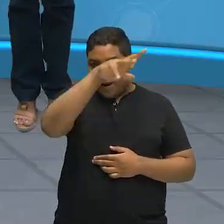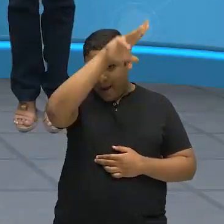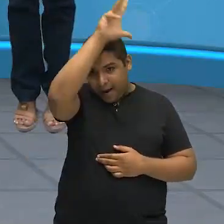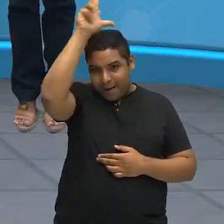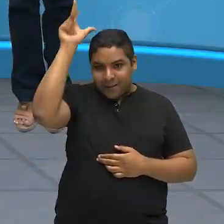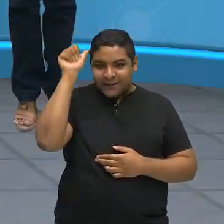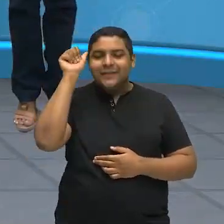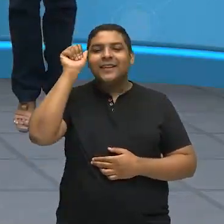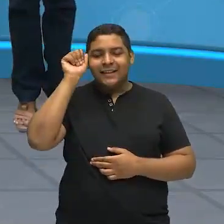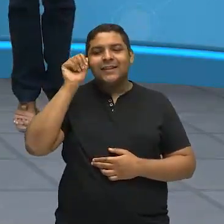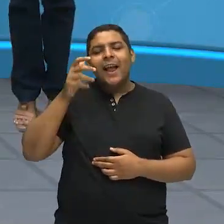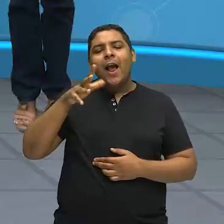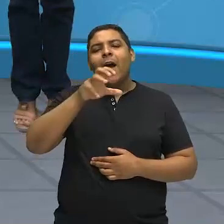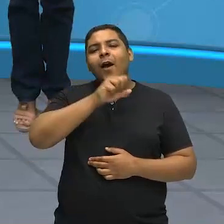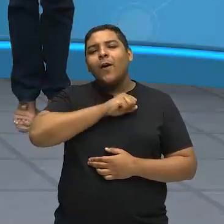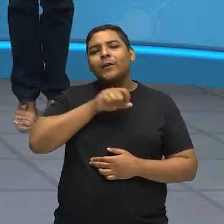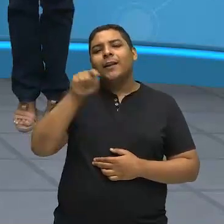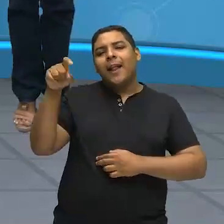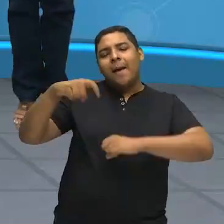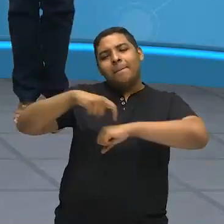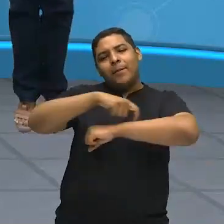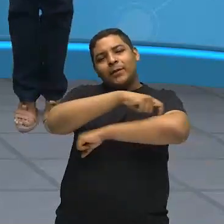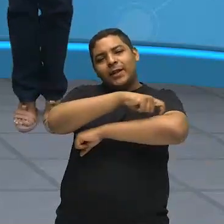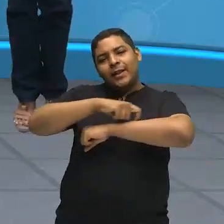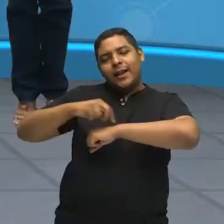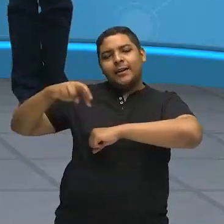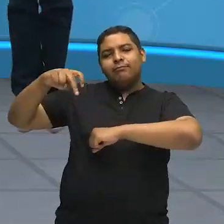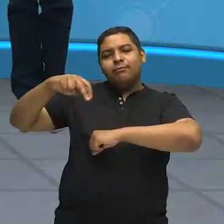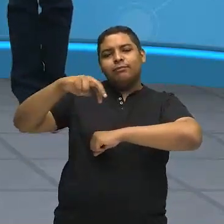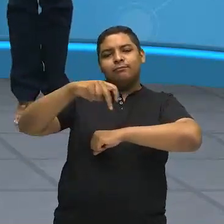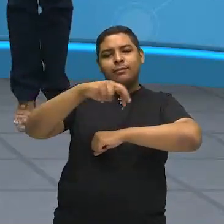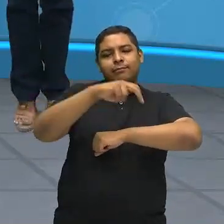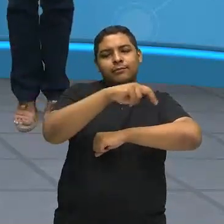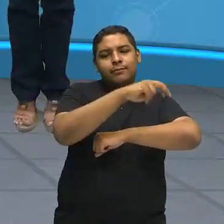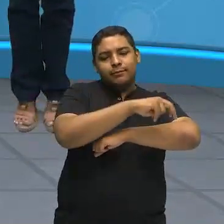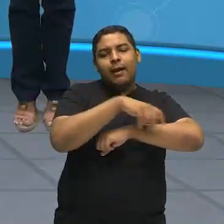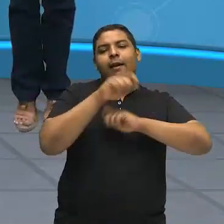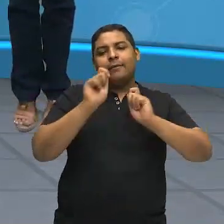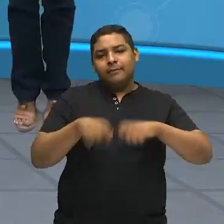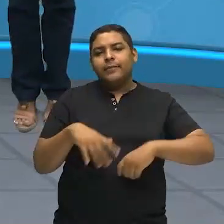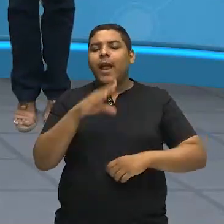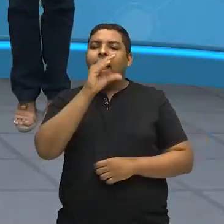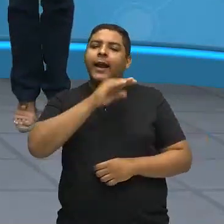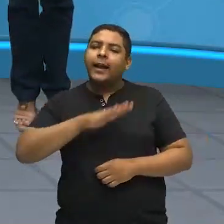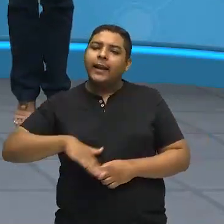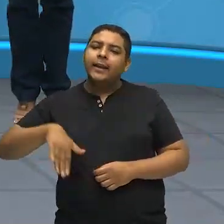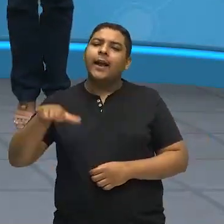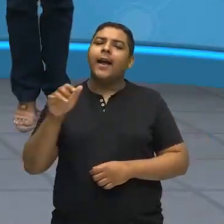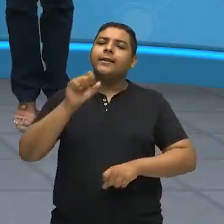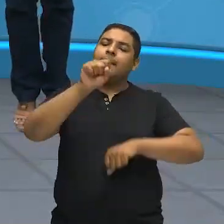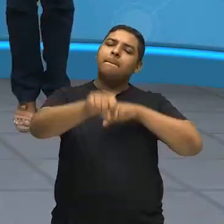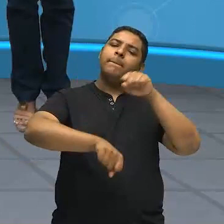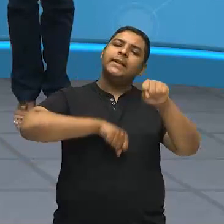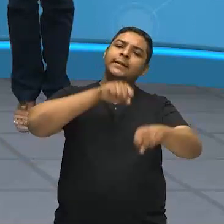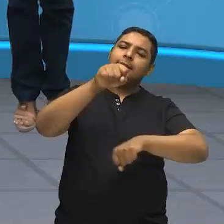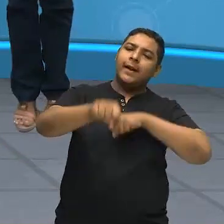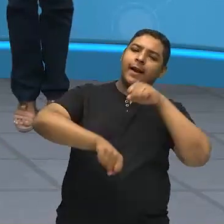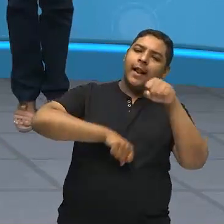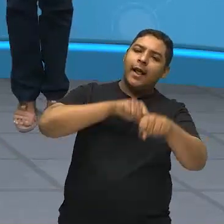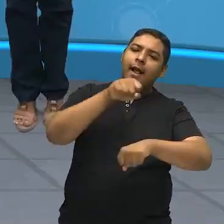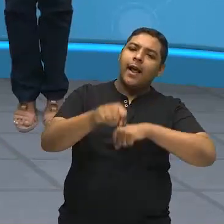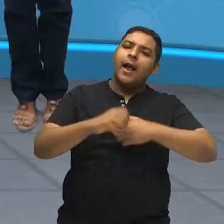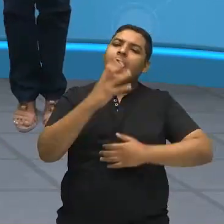de passear lá no calçadão da Ponta Negra. Então, as crianças vão, levam suas bicicletas, levam